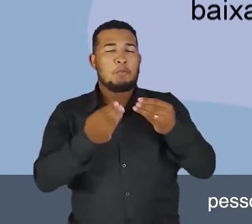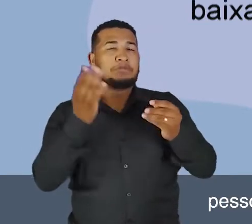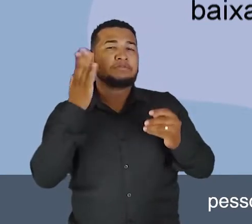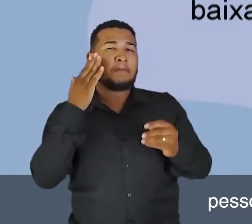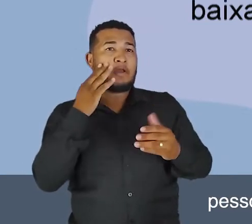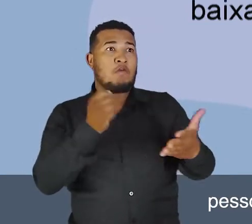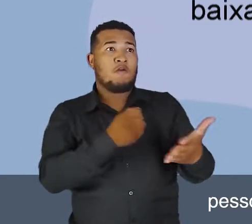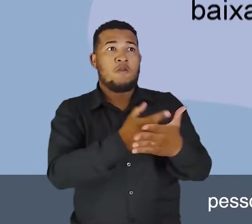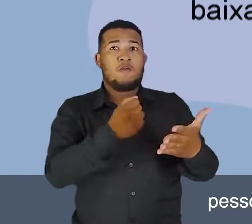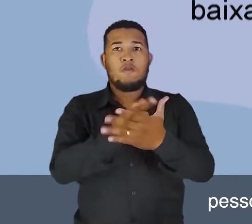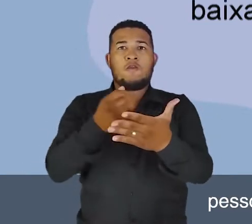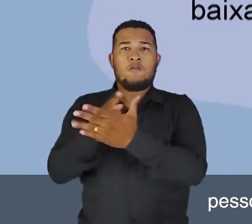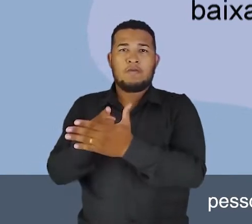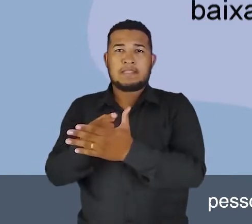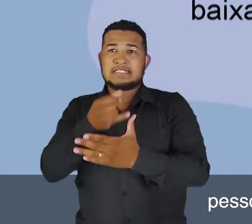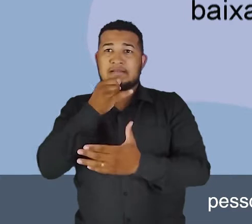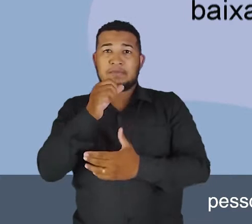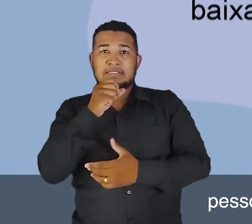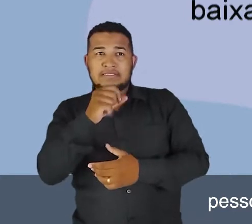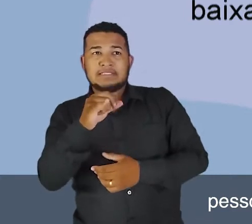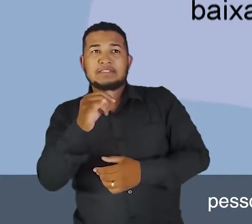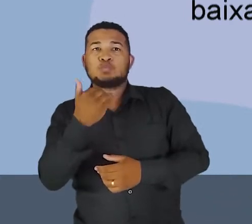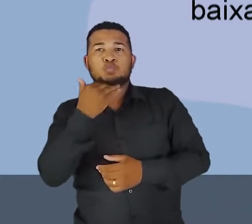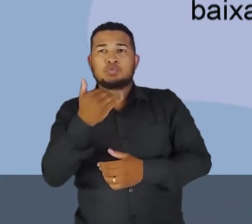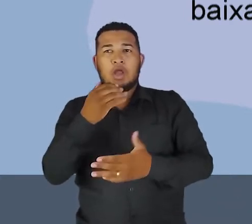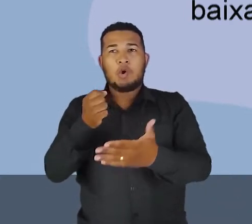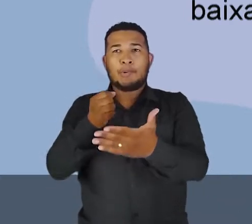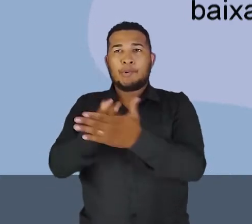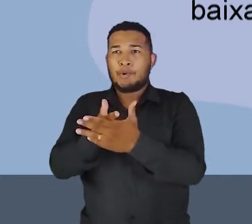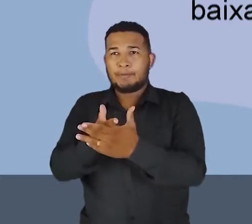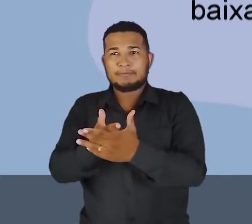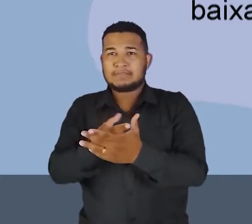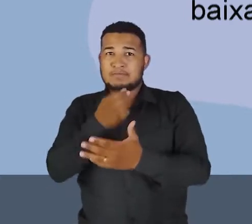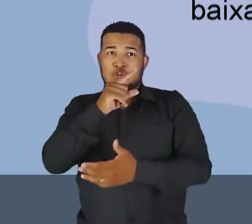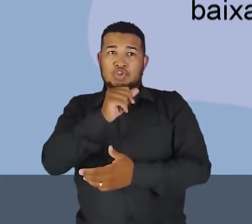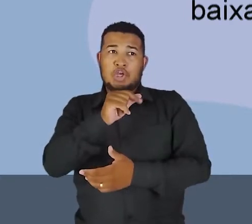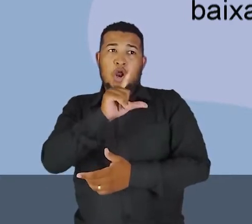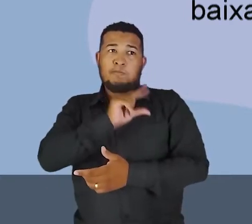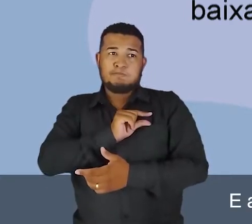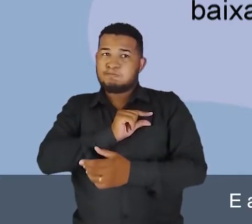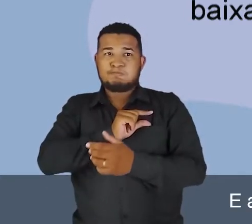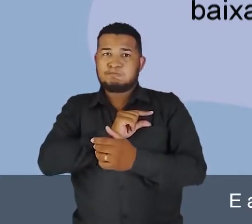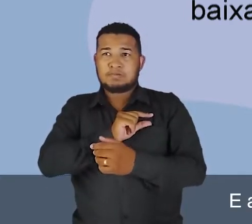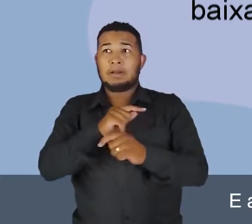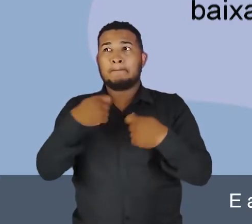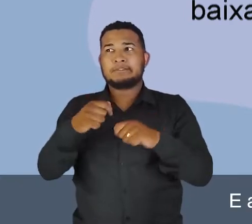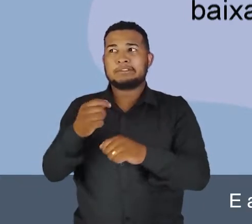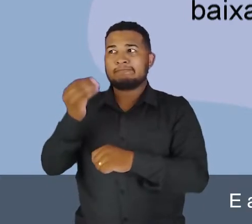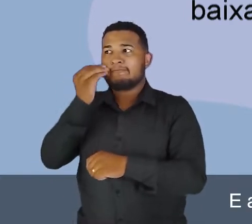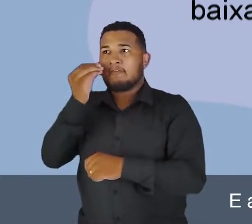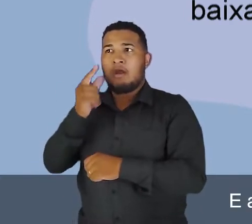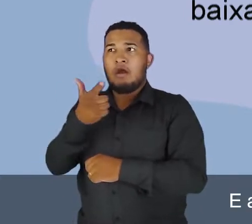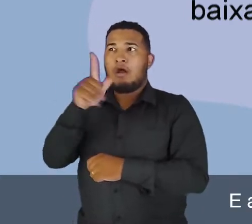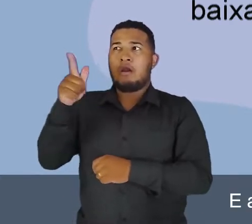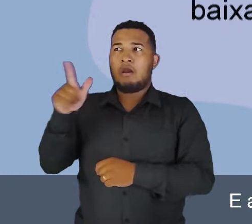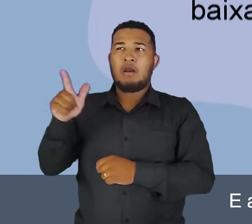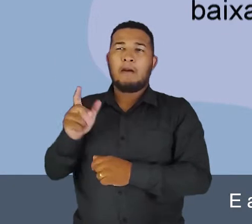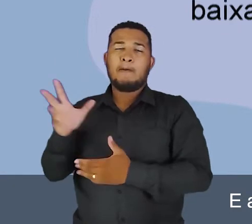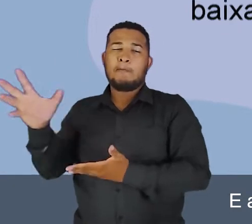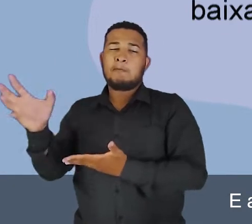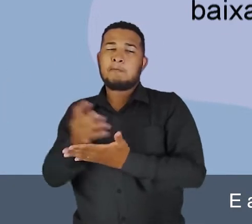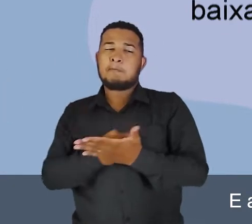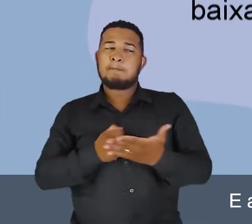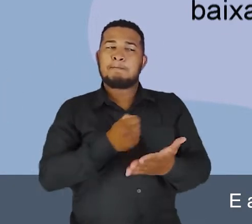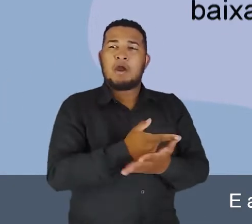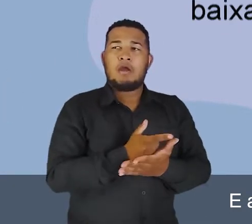consumista. Afinal de contas, quando não se tem recurso, é necessário tirar de onde não tem e aí se encontra um problema. Mas isso